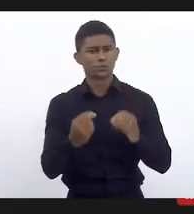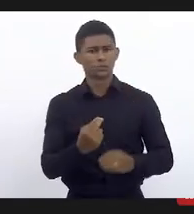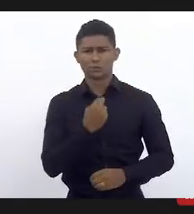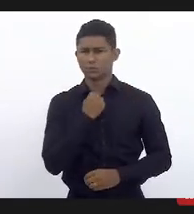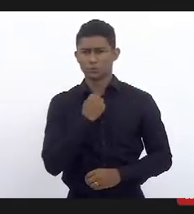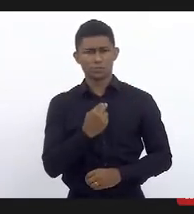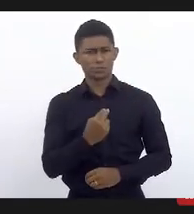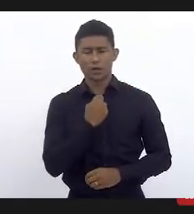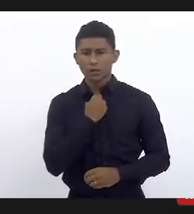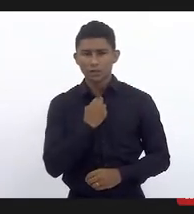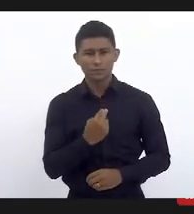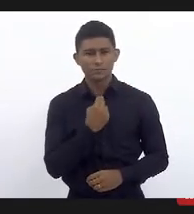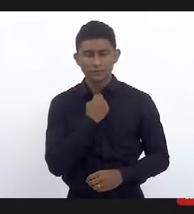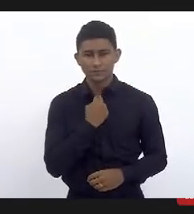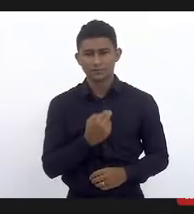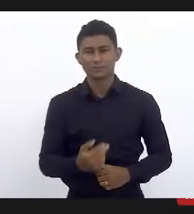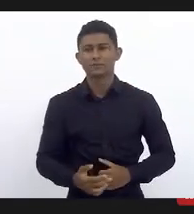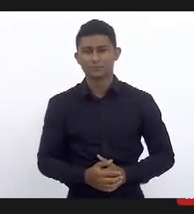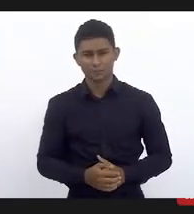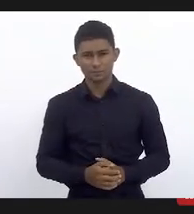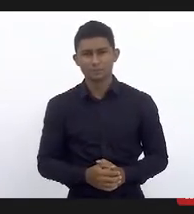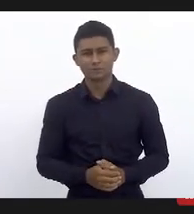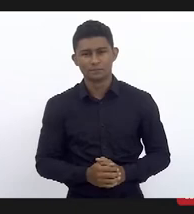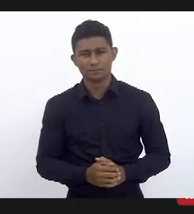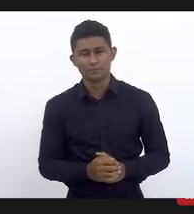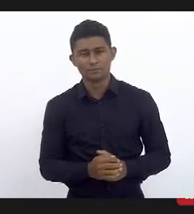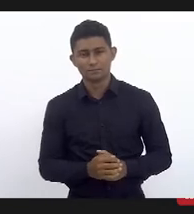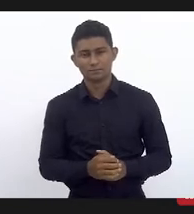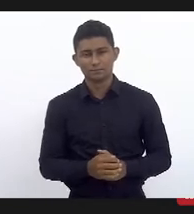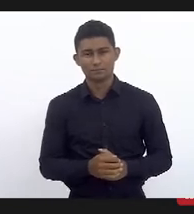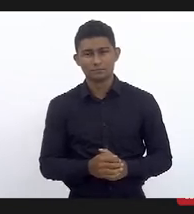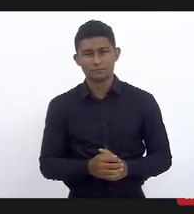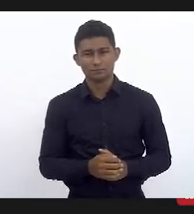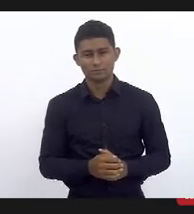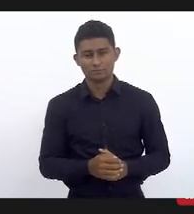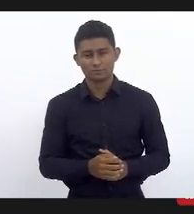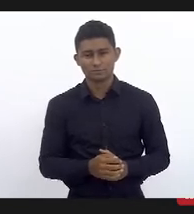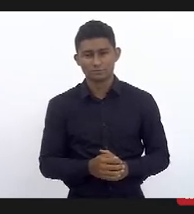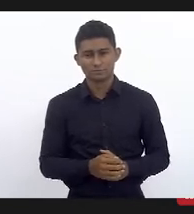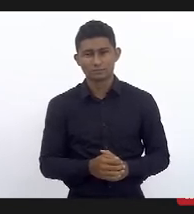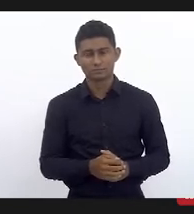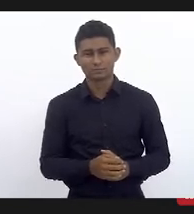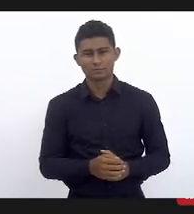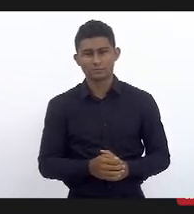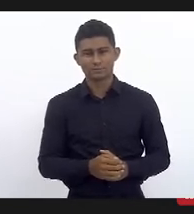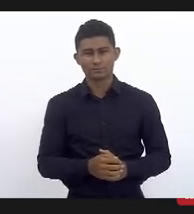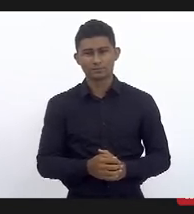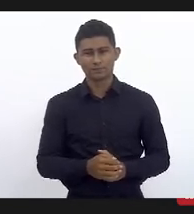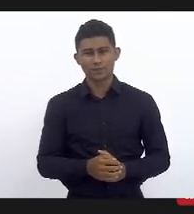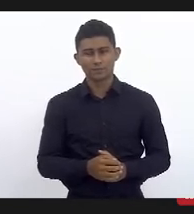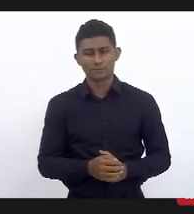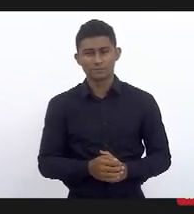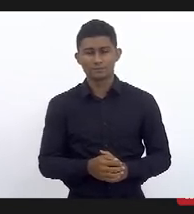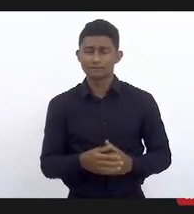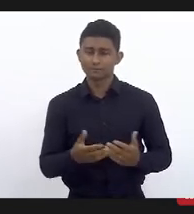ele retorne para o Fundo Geral do Estado.